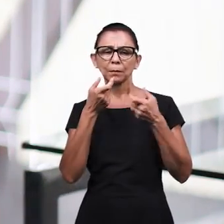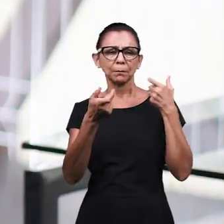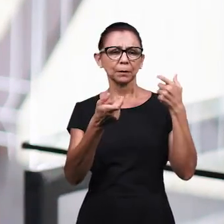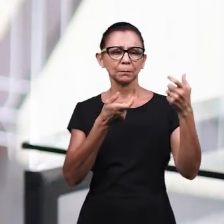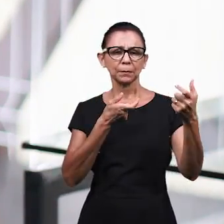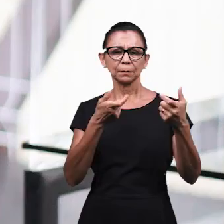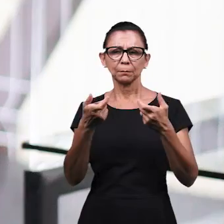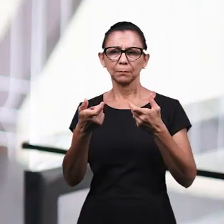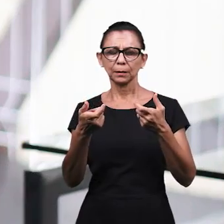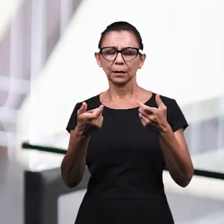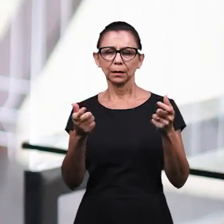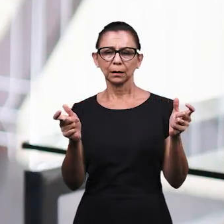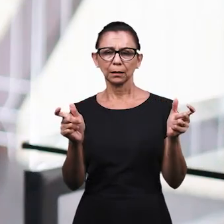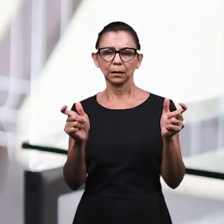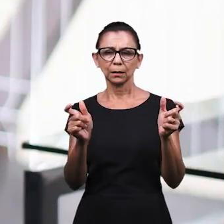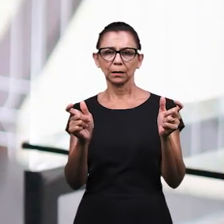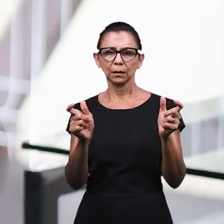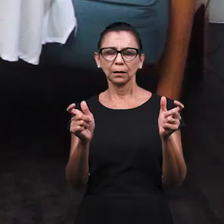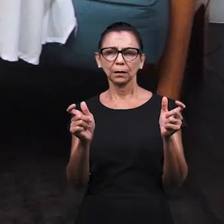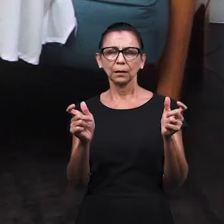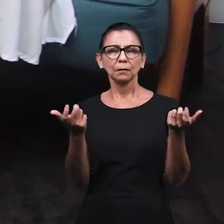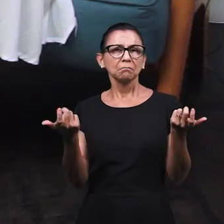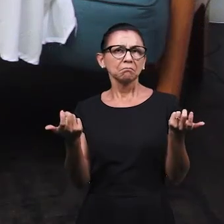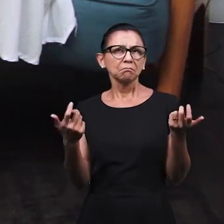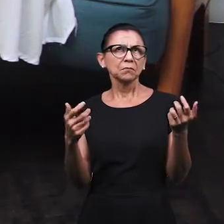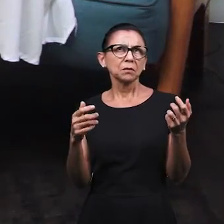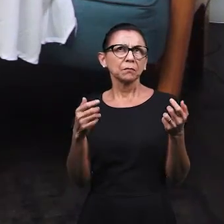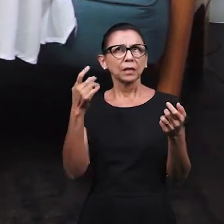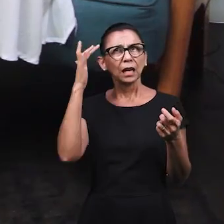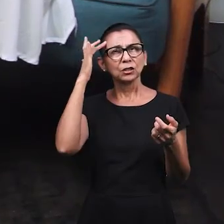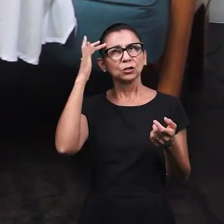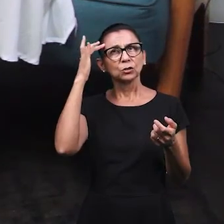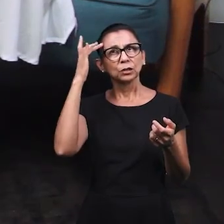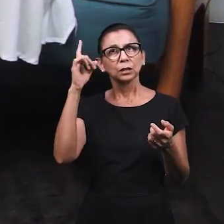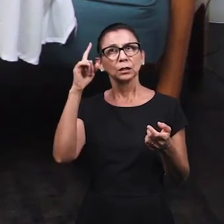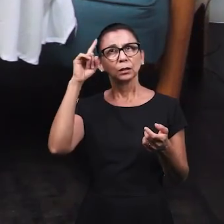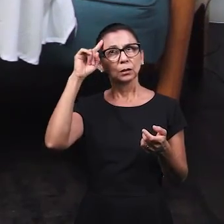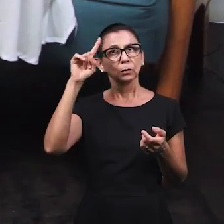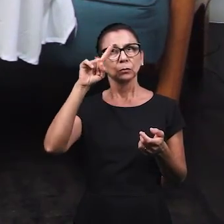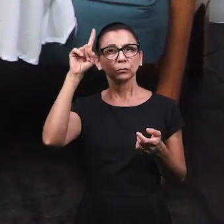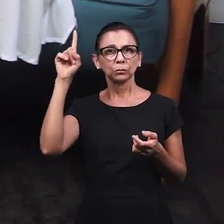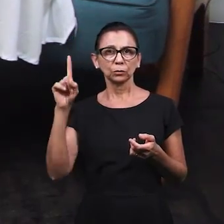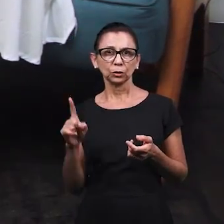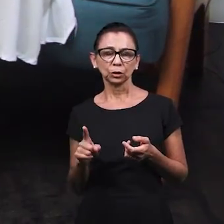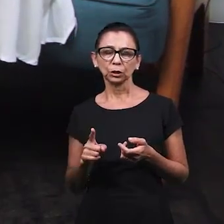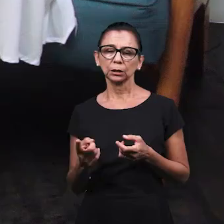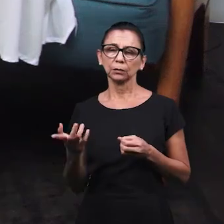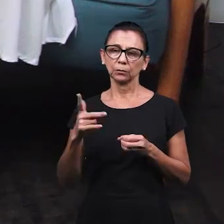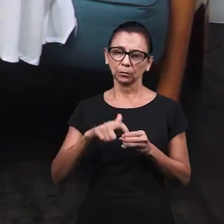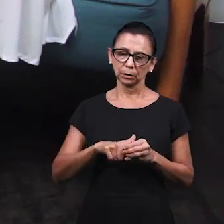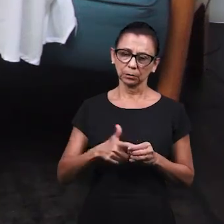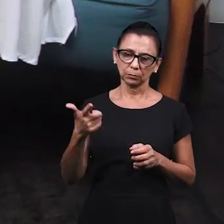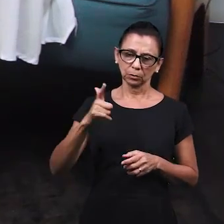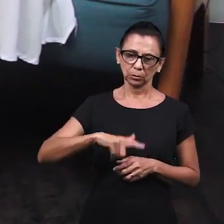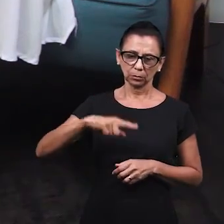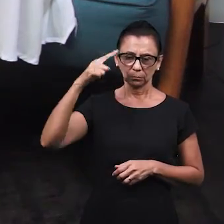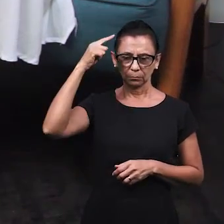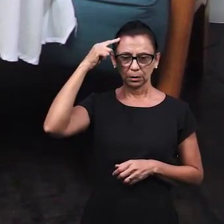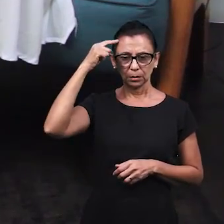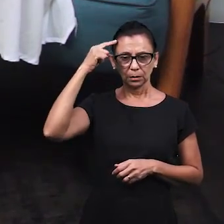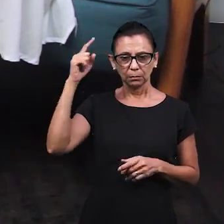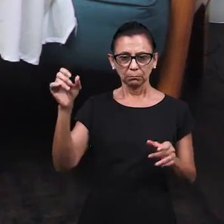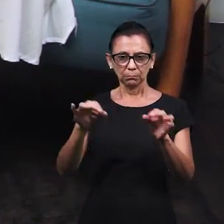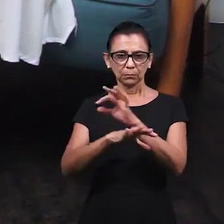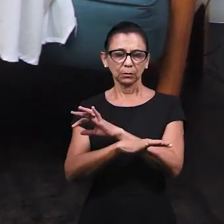palavrinha aqui, uma palavrinha ali. E aí, passou uma semana, passou acho que um dia. Aí no outro dia voltamos, pensamos de